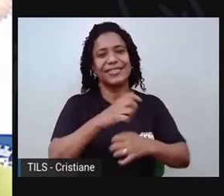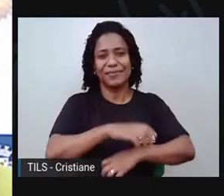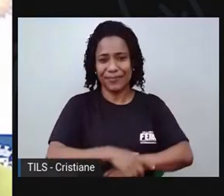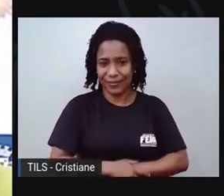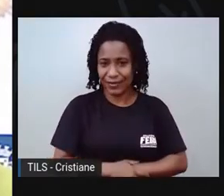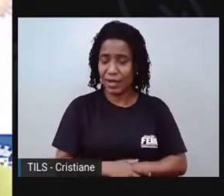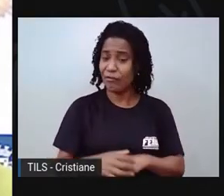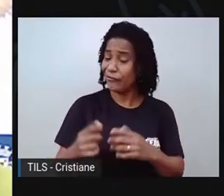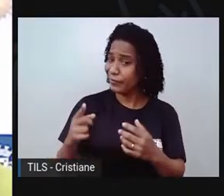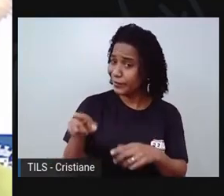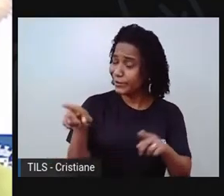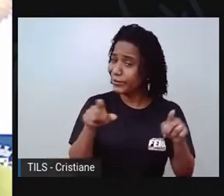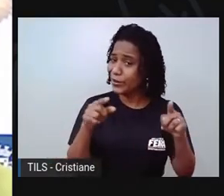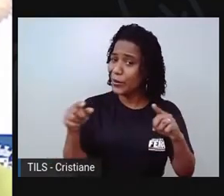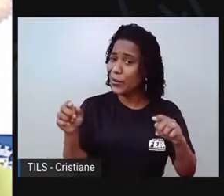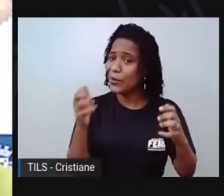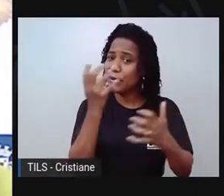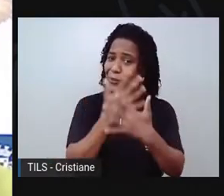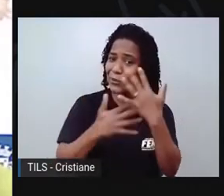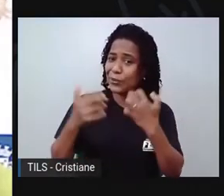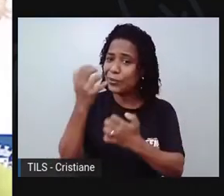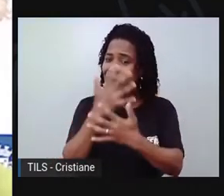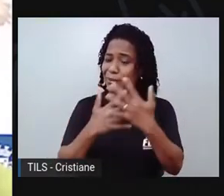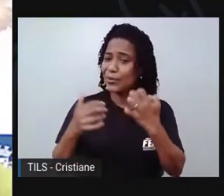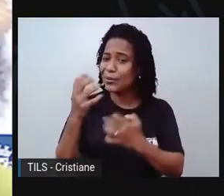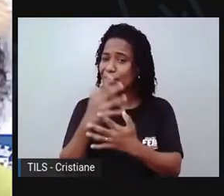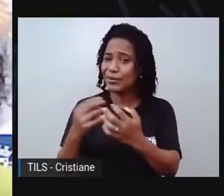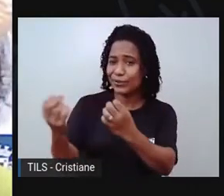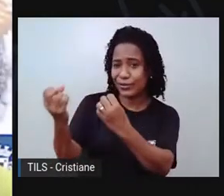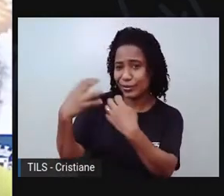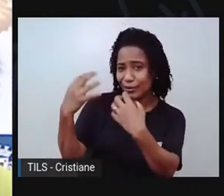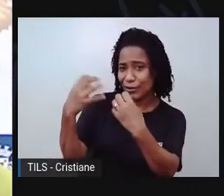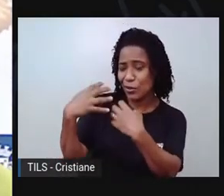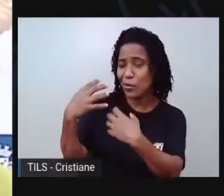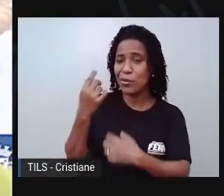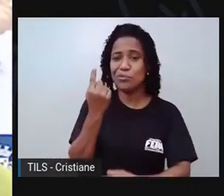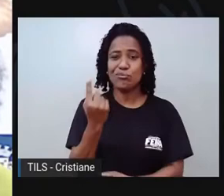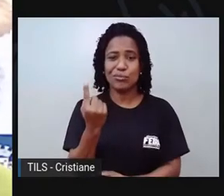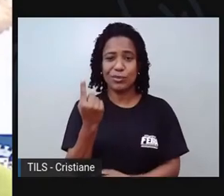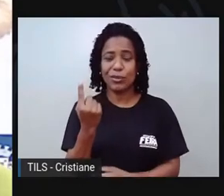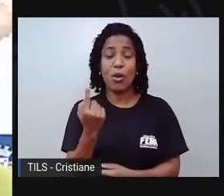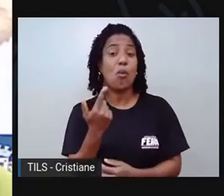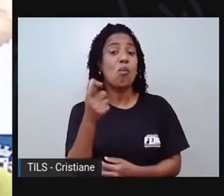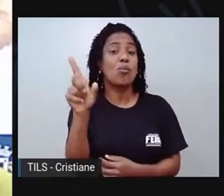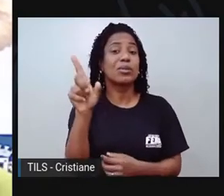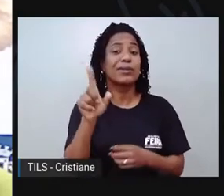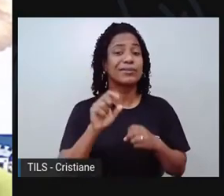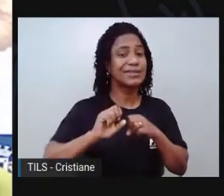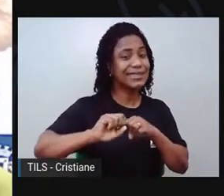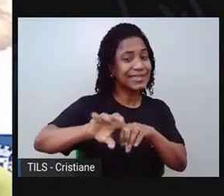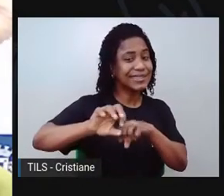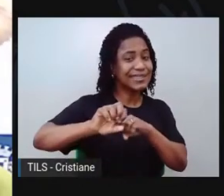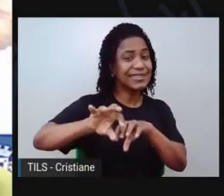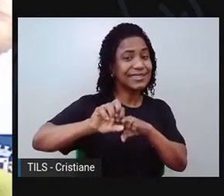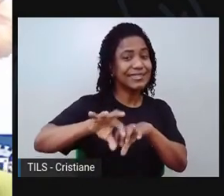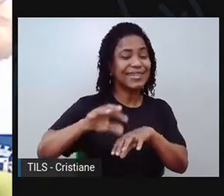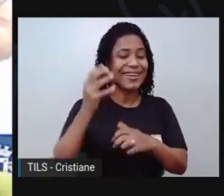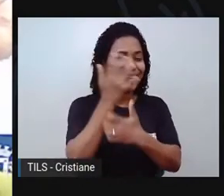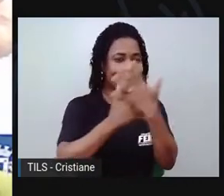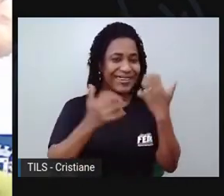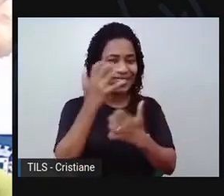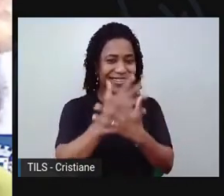uma música pra gente, você não conhece outra? Eu conheço outra música e eu queria convidar ela pra dar um